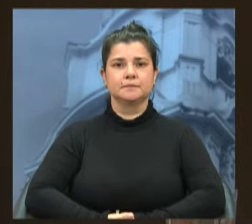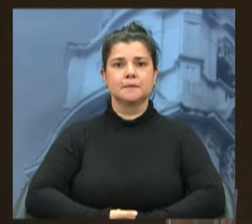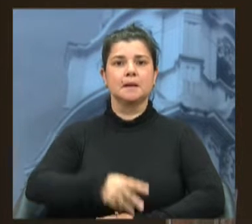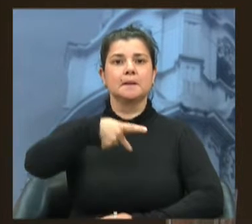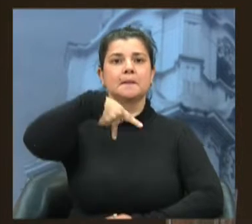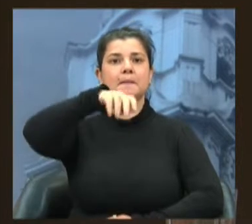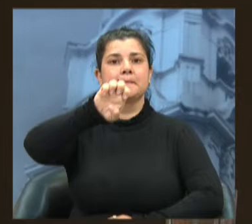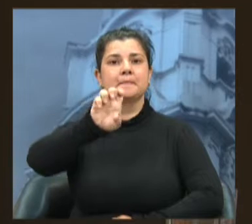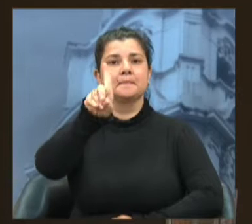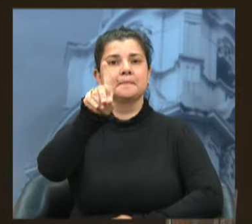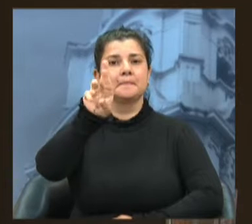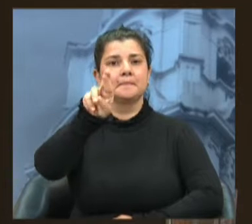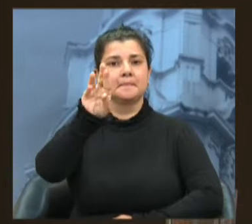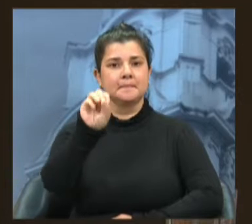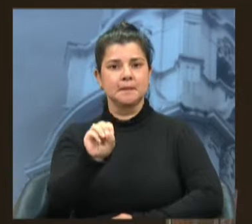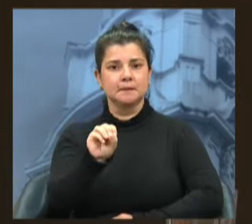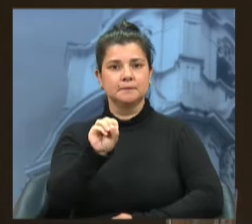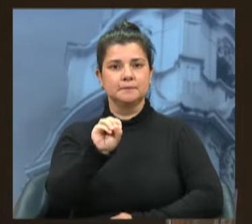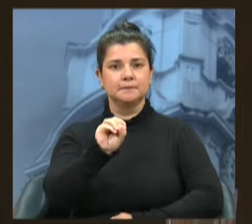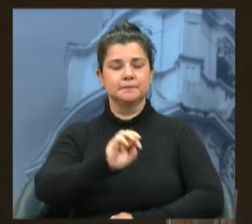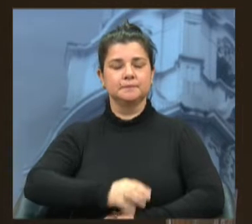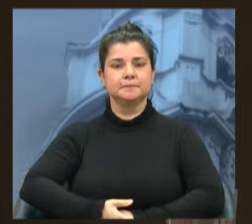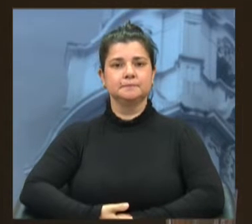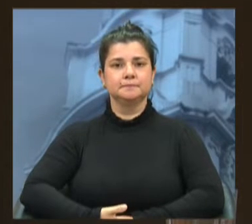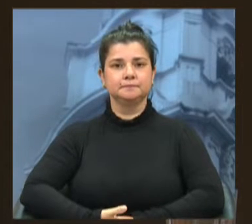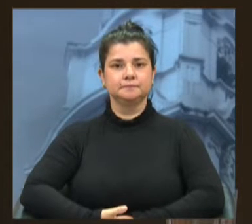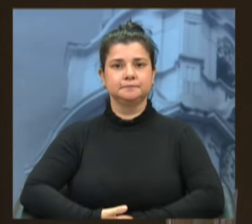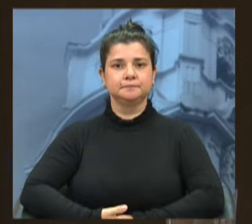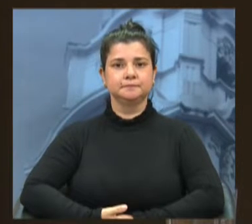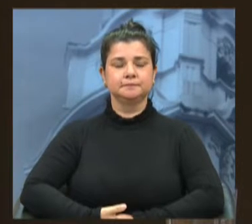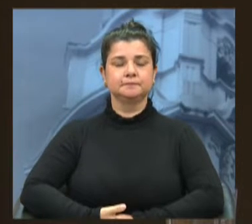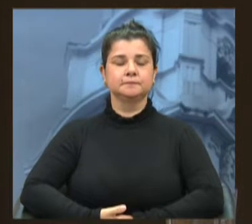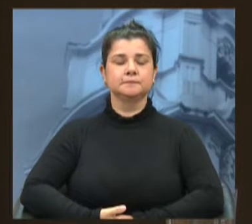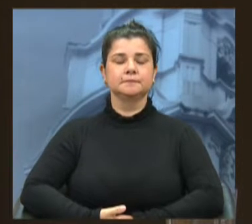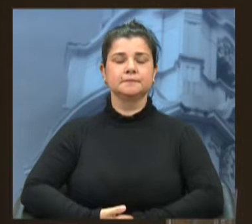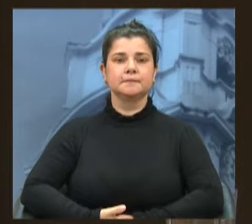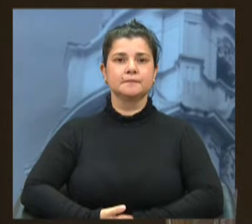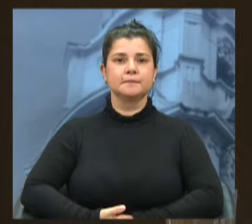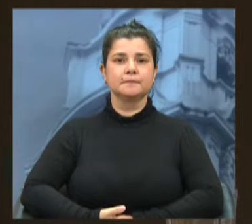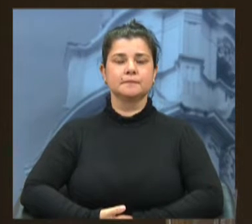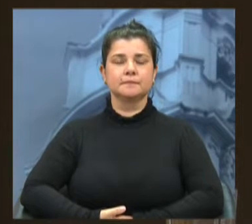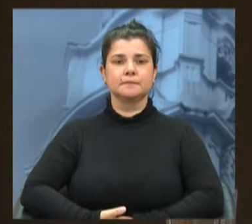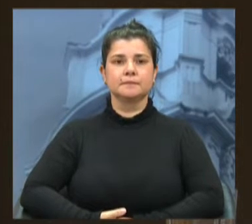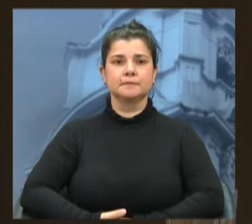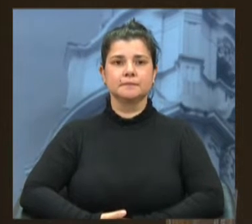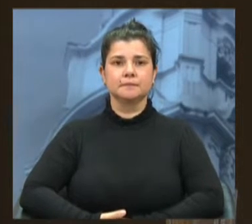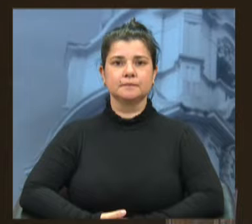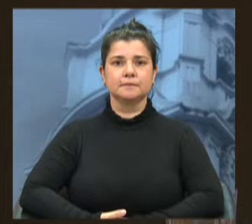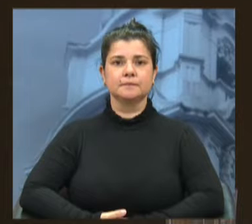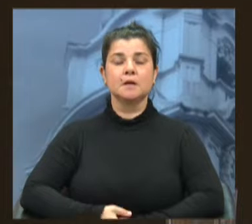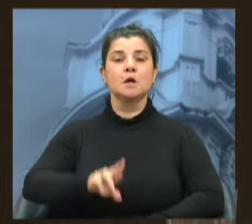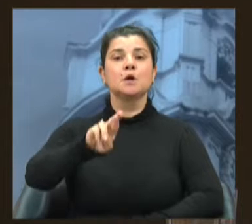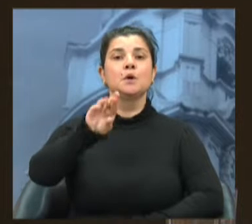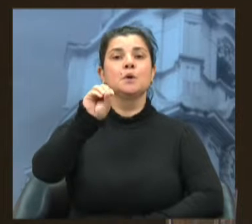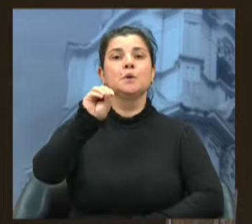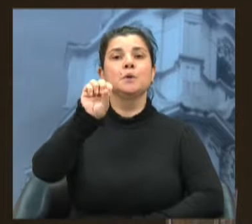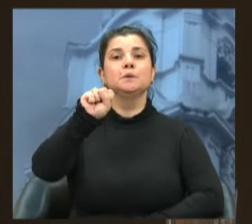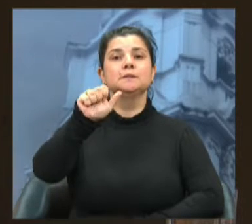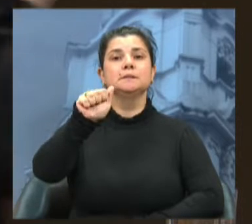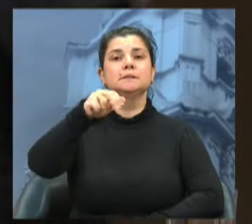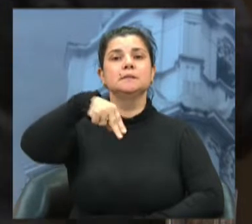Pedro Luiz da Silva Vargas. Rosângela